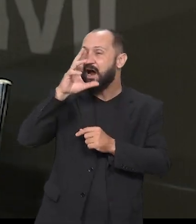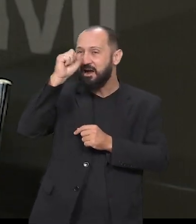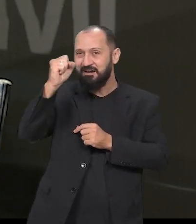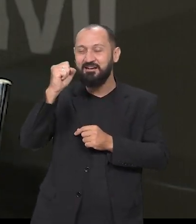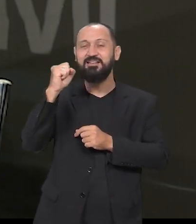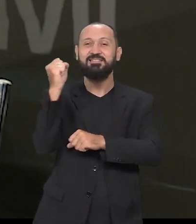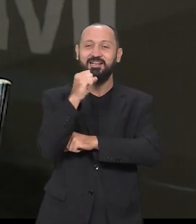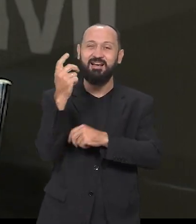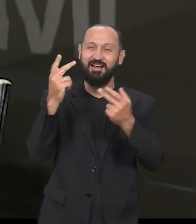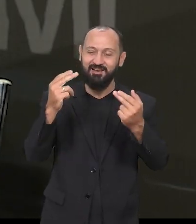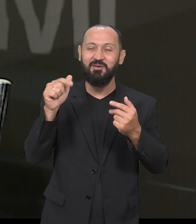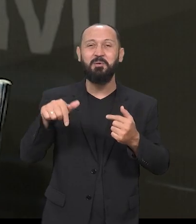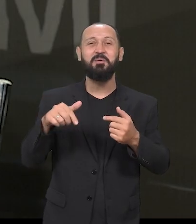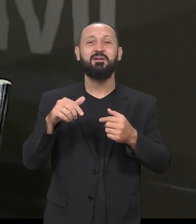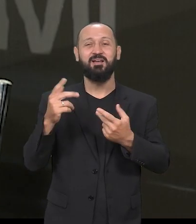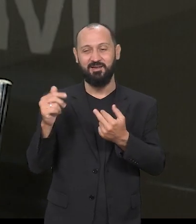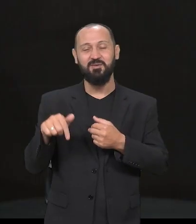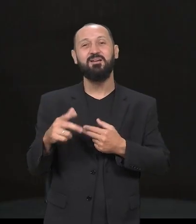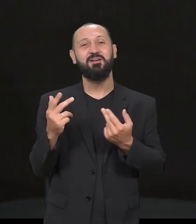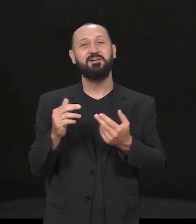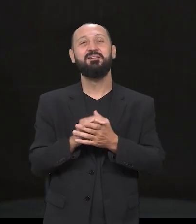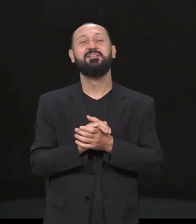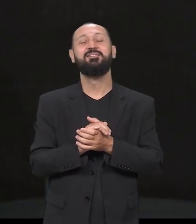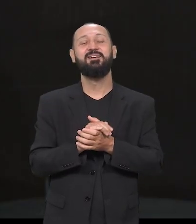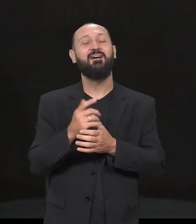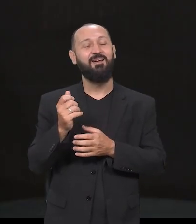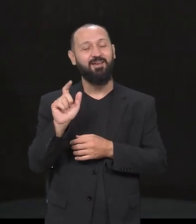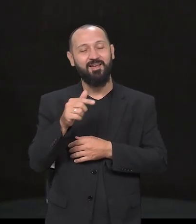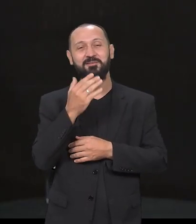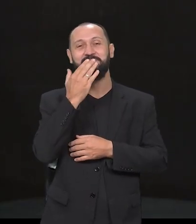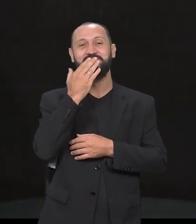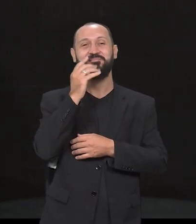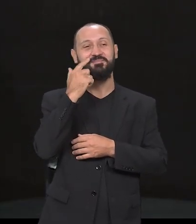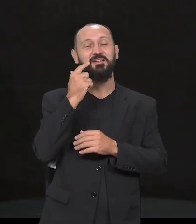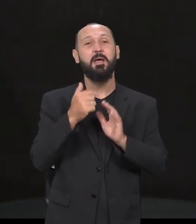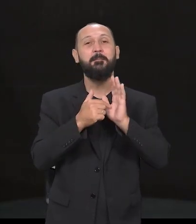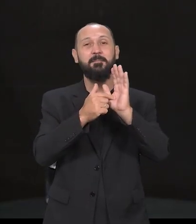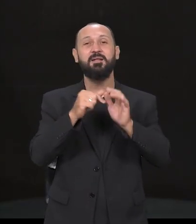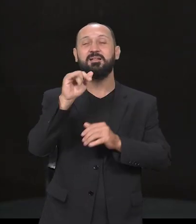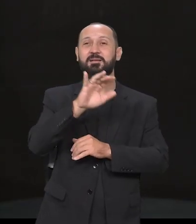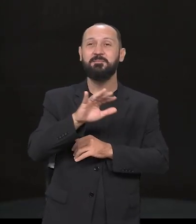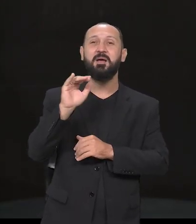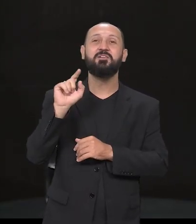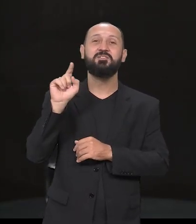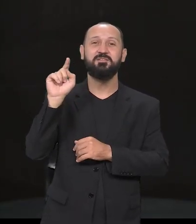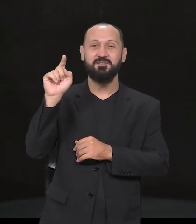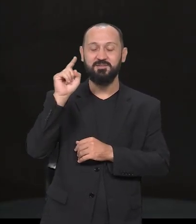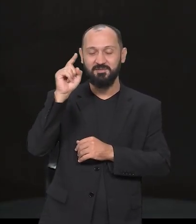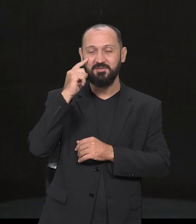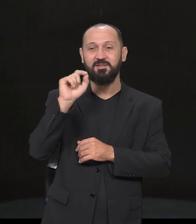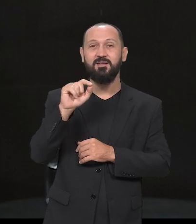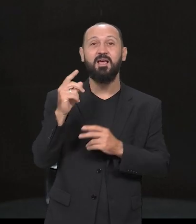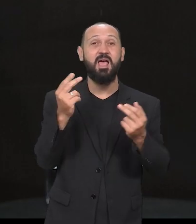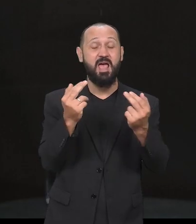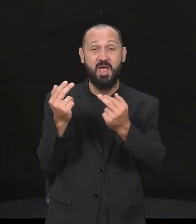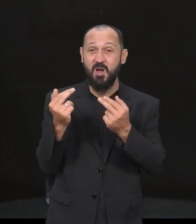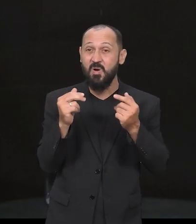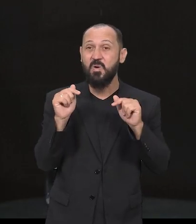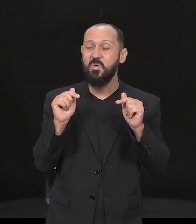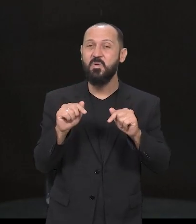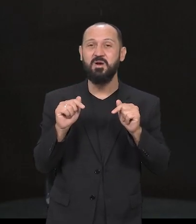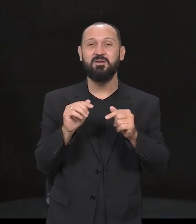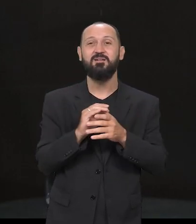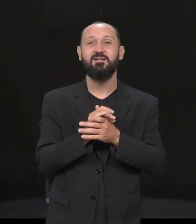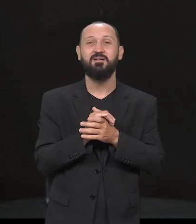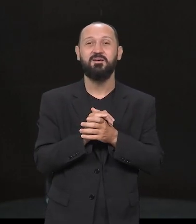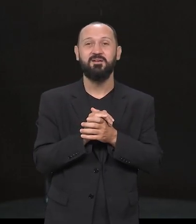É assim mesmo aqui também? E, por ironia, o que aparece na imagem lá do seriado é o mesmo, né?